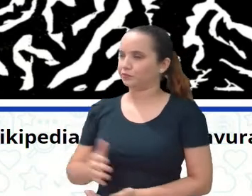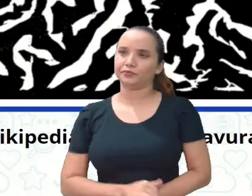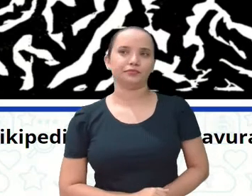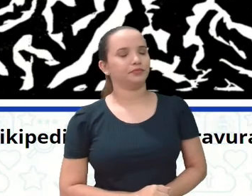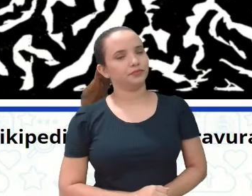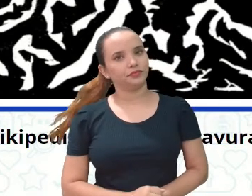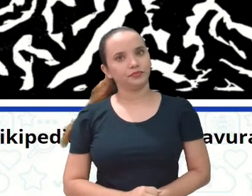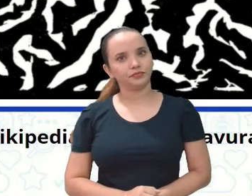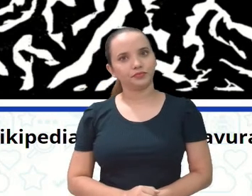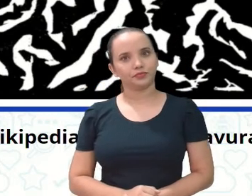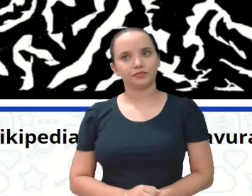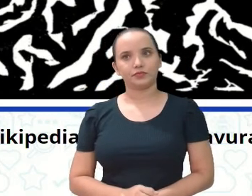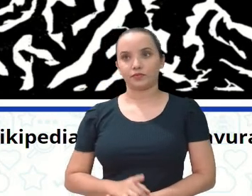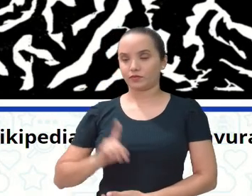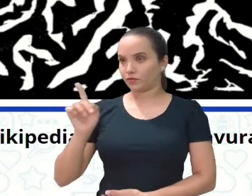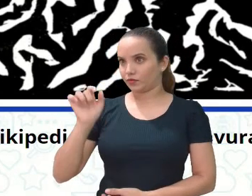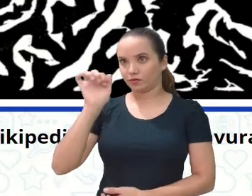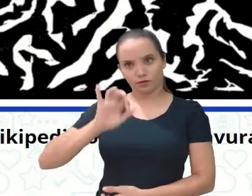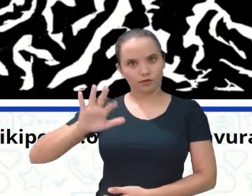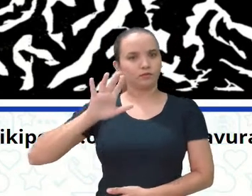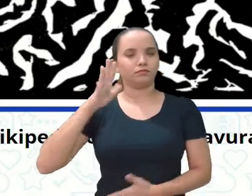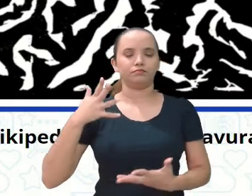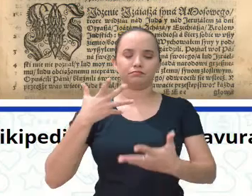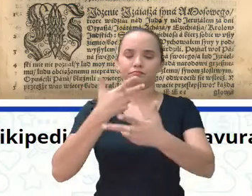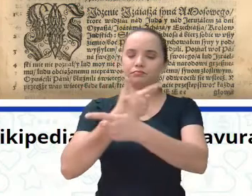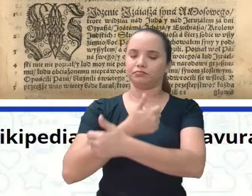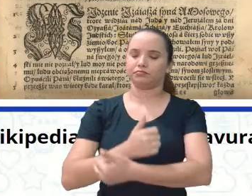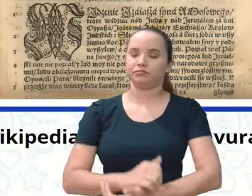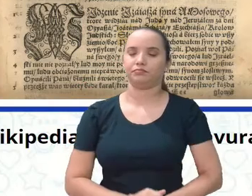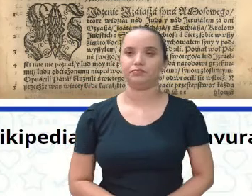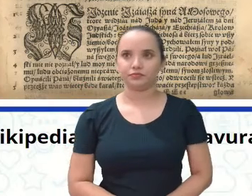Essa gravura é maravilhosa.